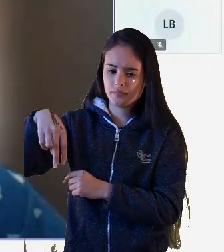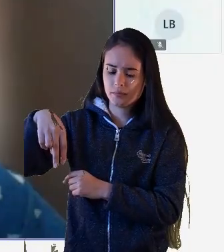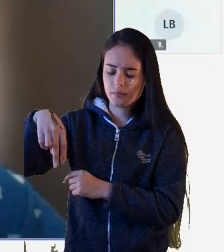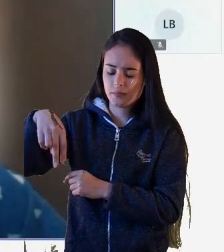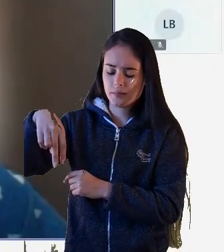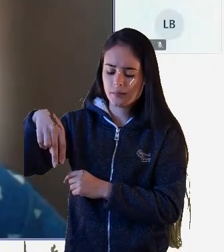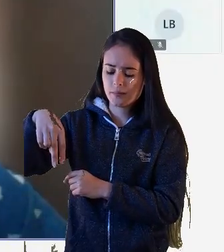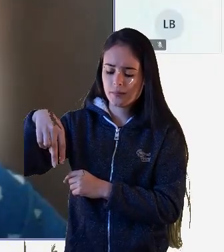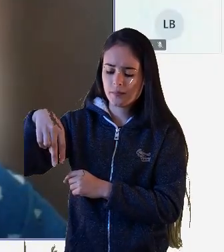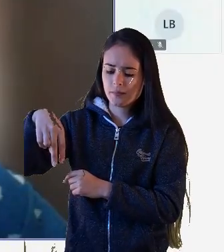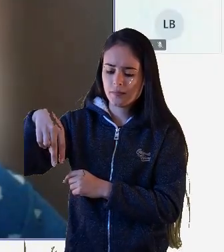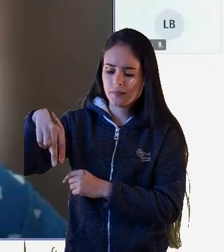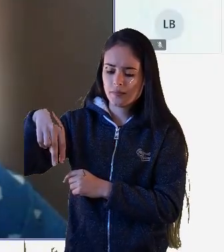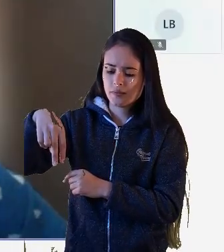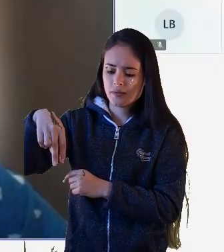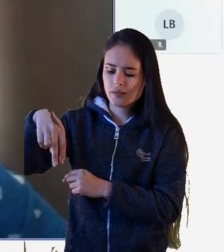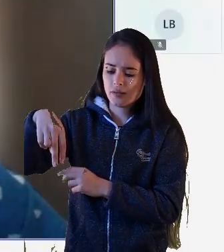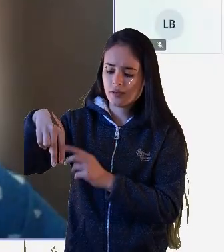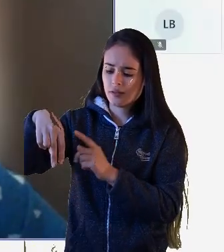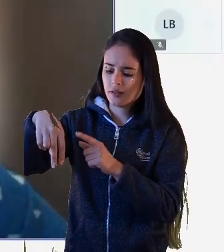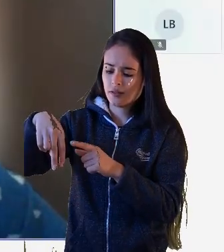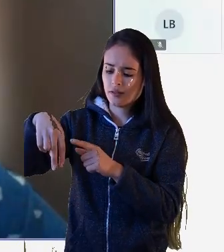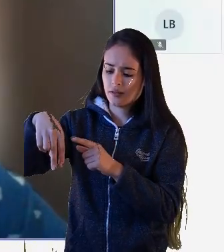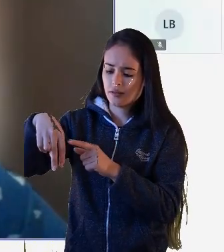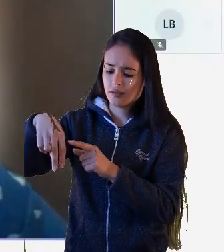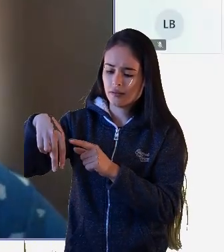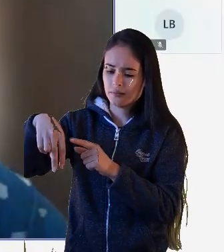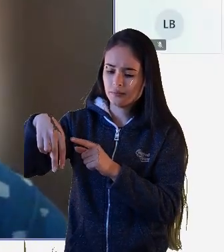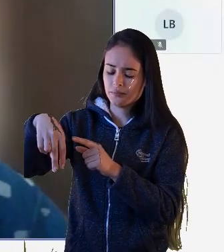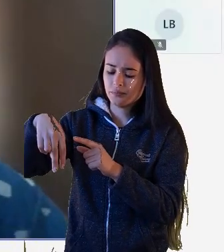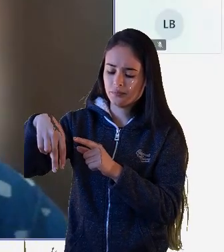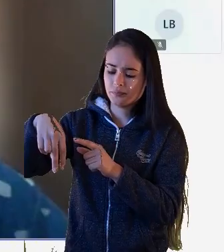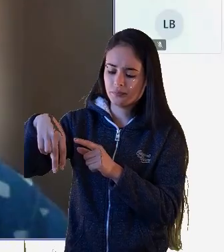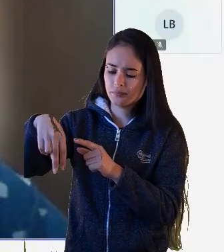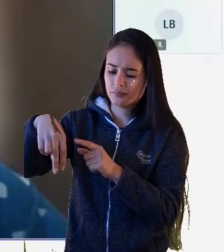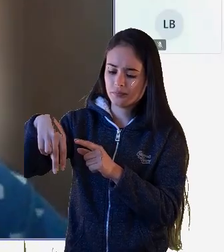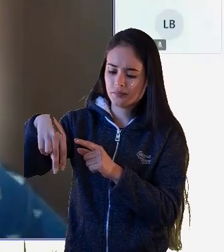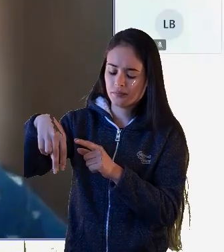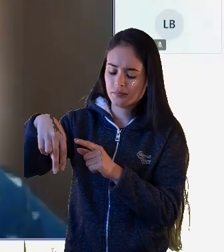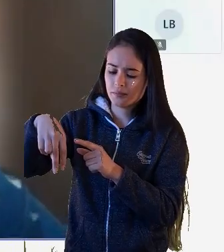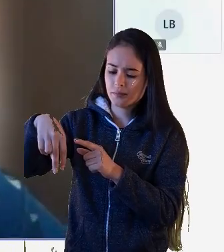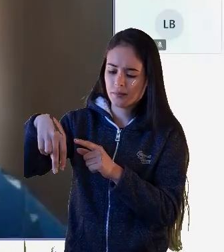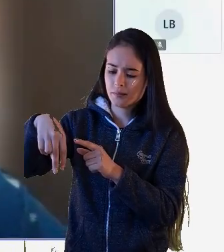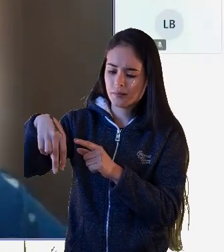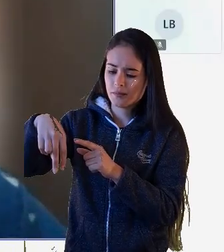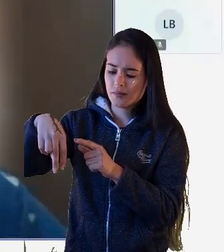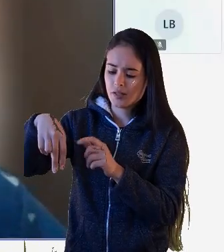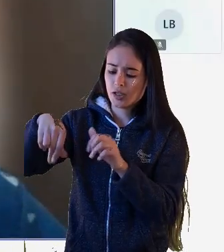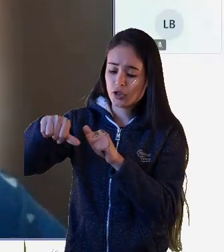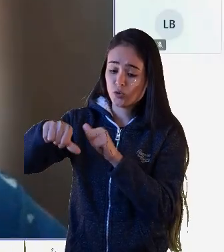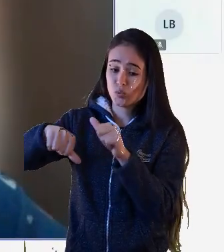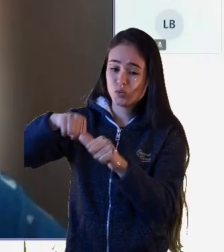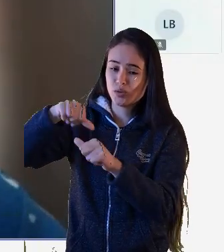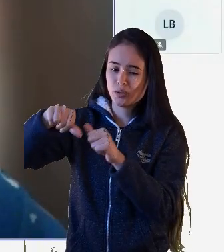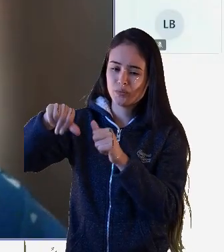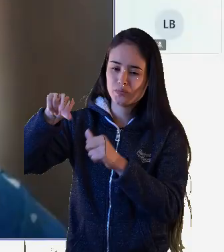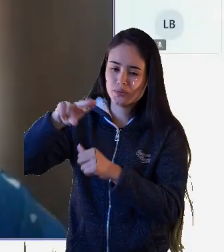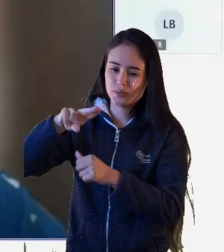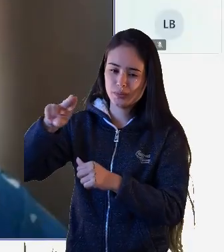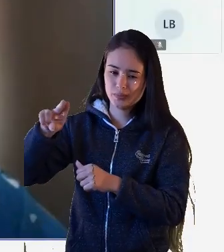recomendo também, que conta a história do navio negreiro, em